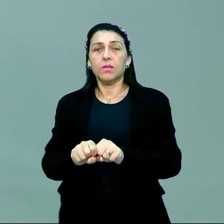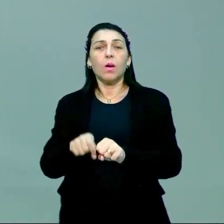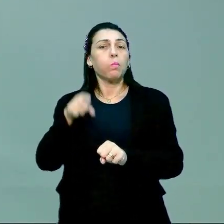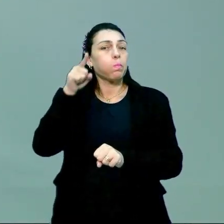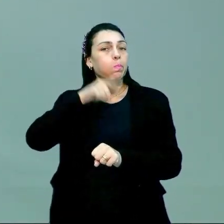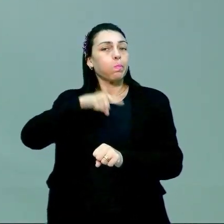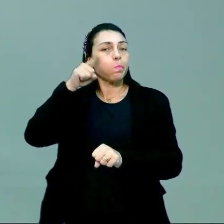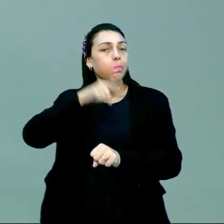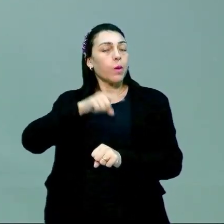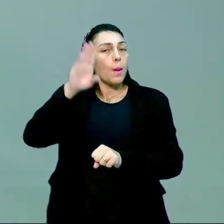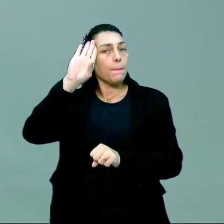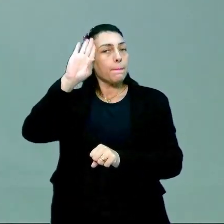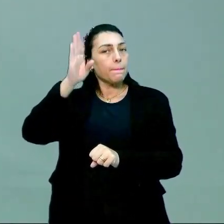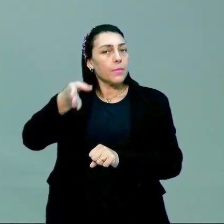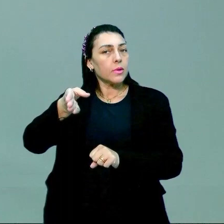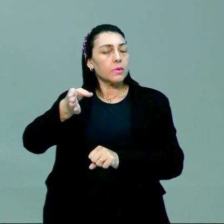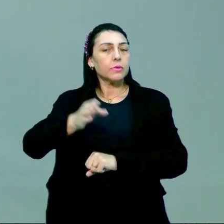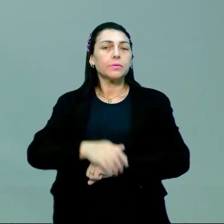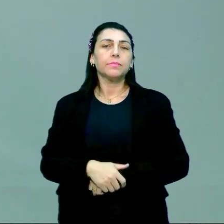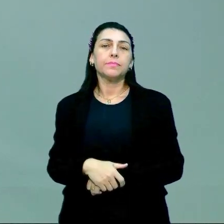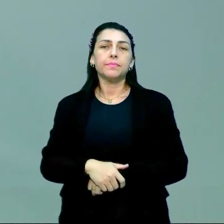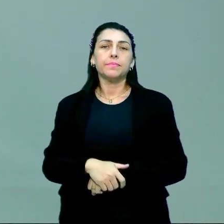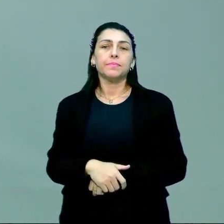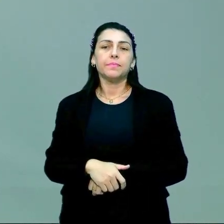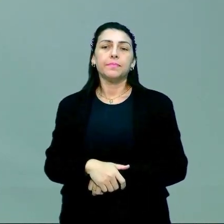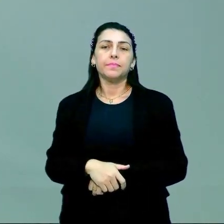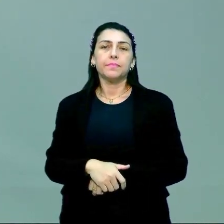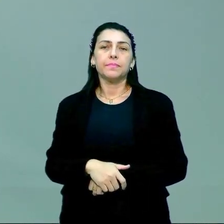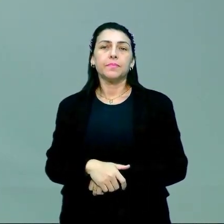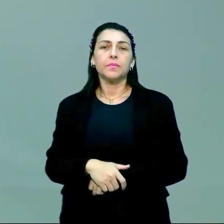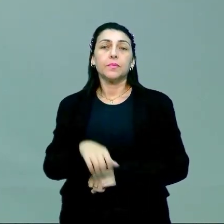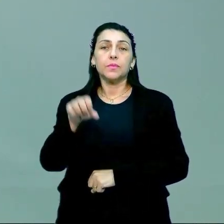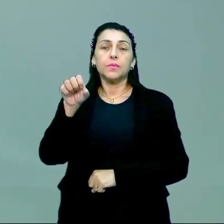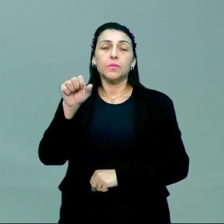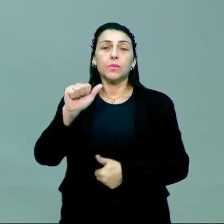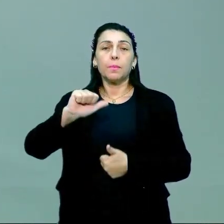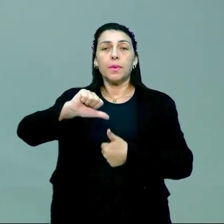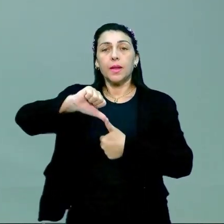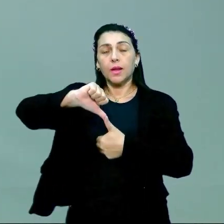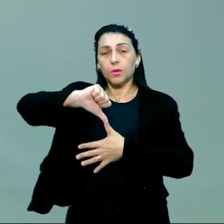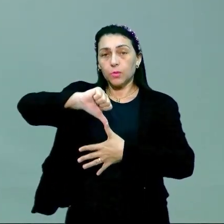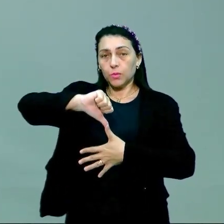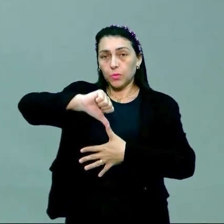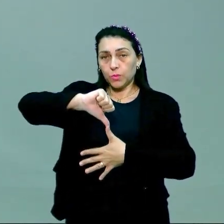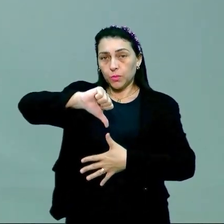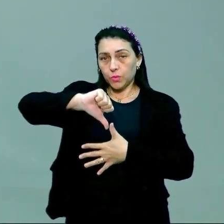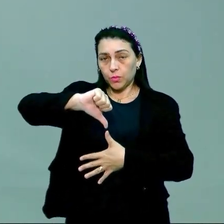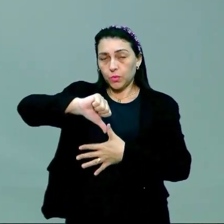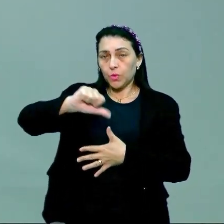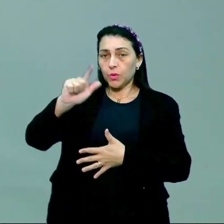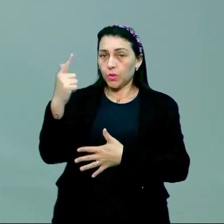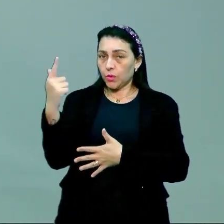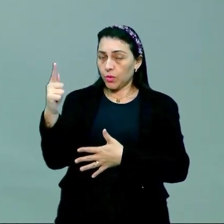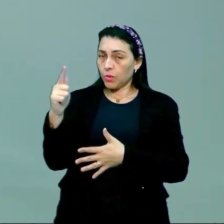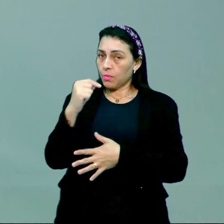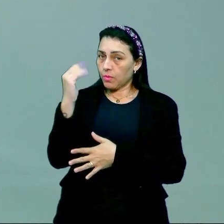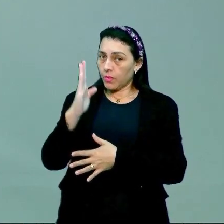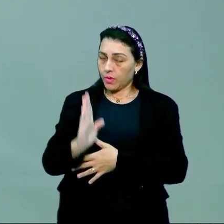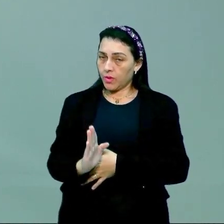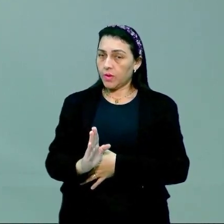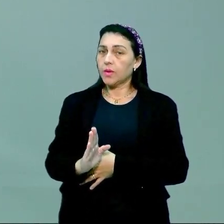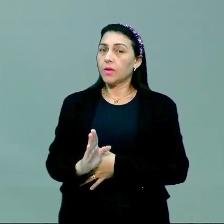americano, principalmente essa parte da América do Sul, em que geograficamente o Brasil ele